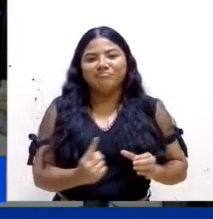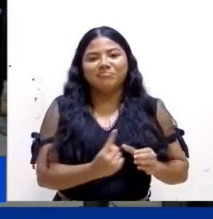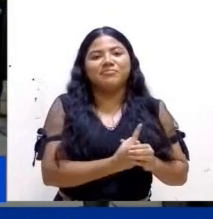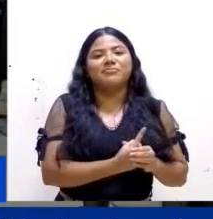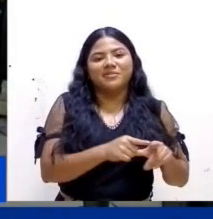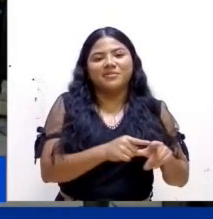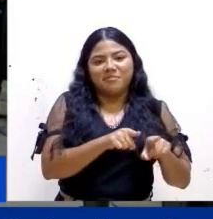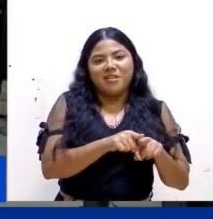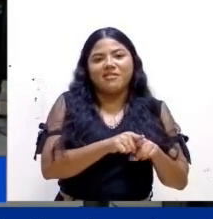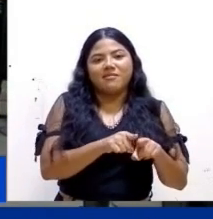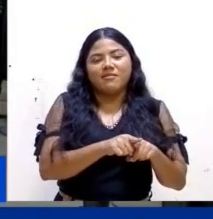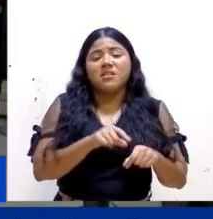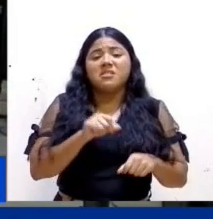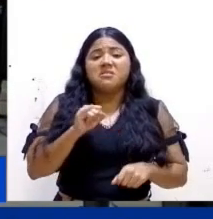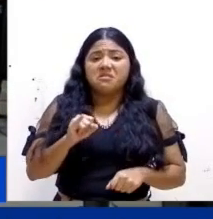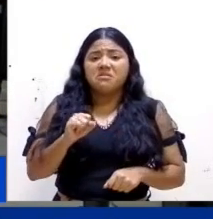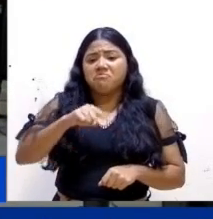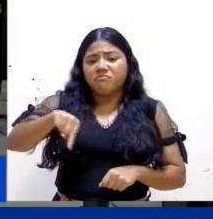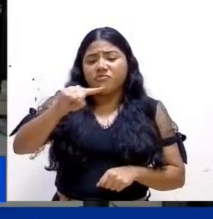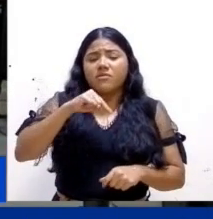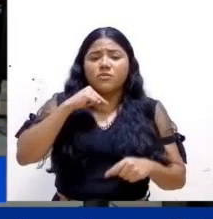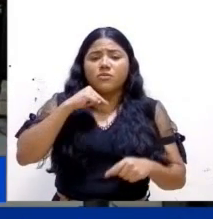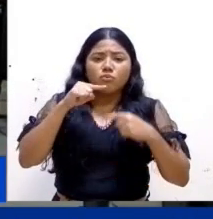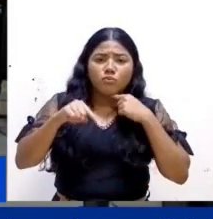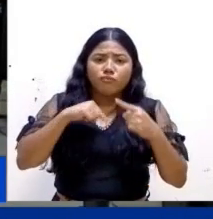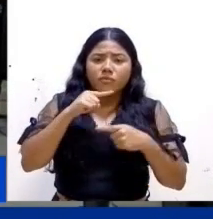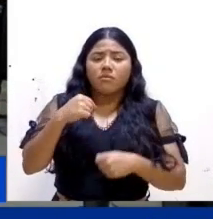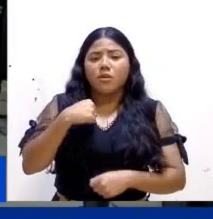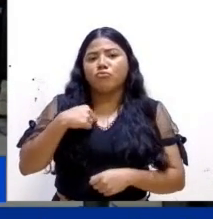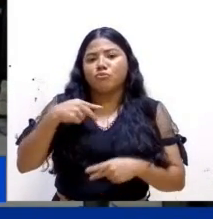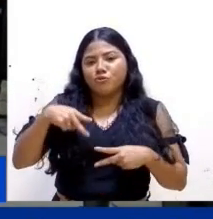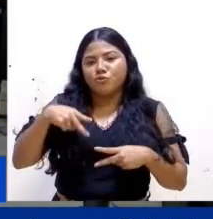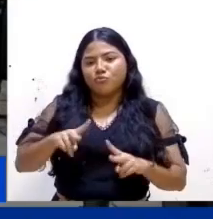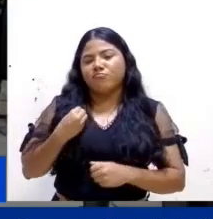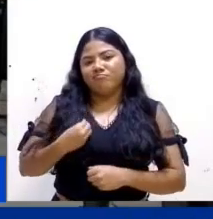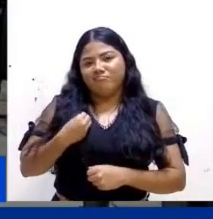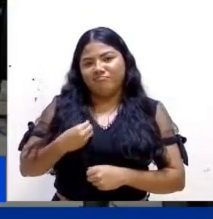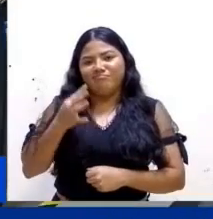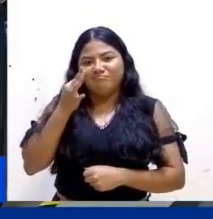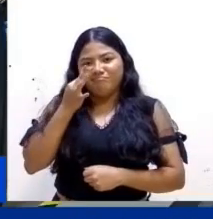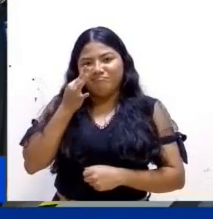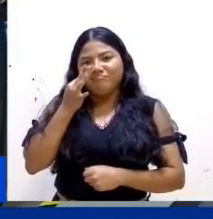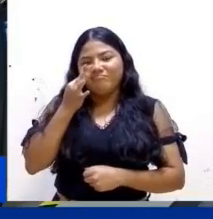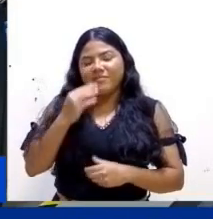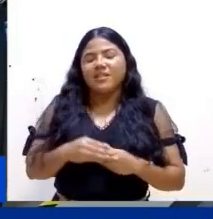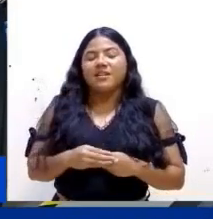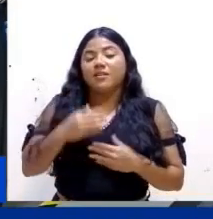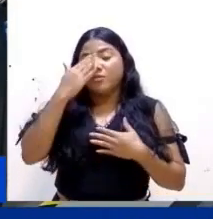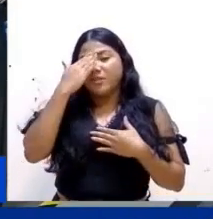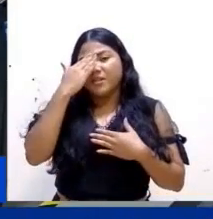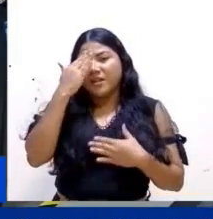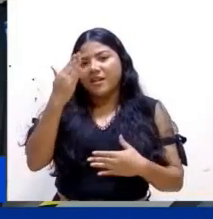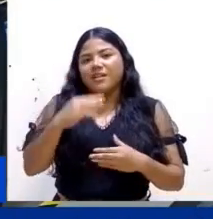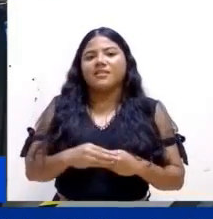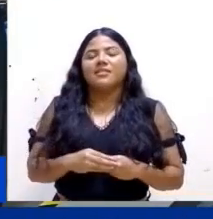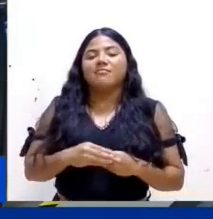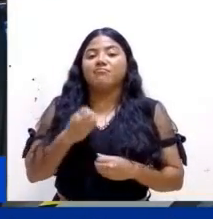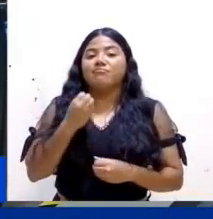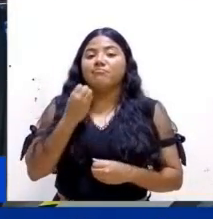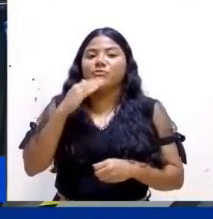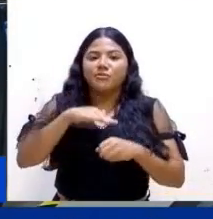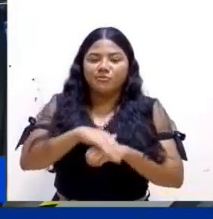se eventualmente alguém tiver alguma dúvida, a gente pode trocar uma ideia. Muito obrigada e boa